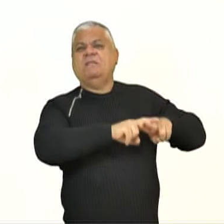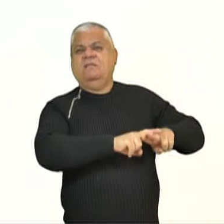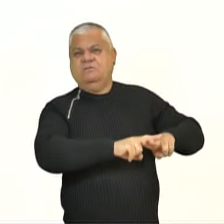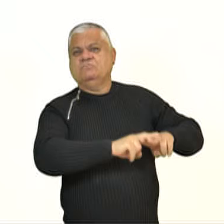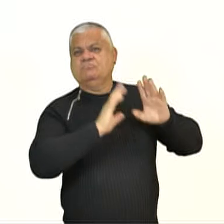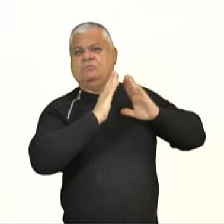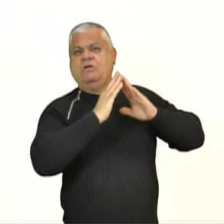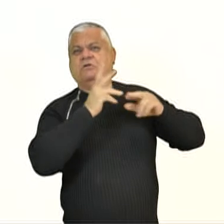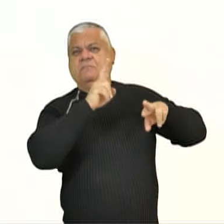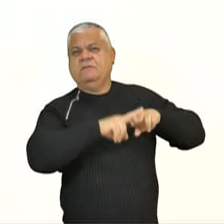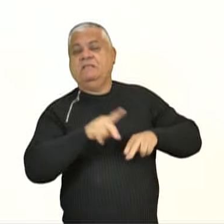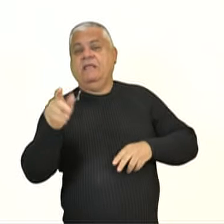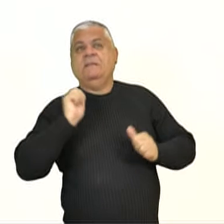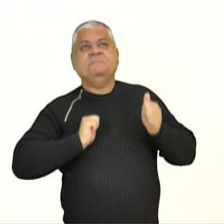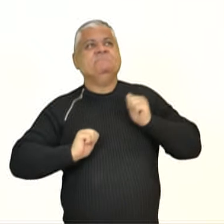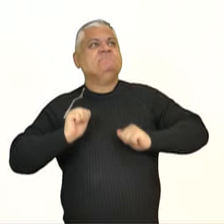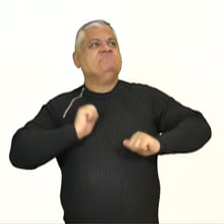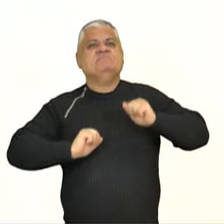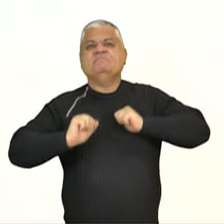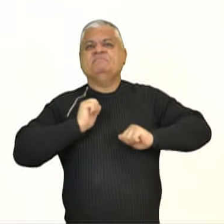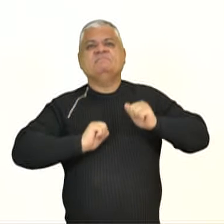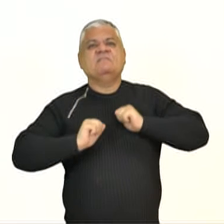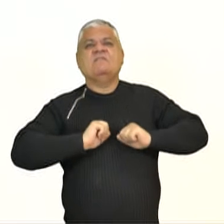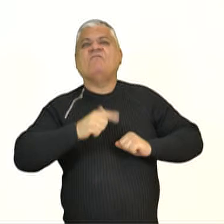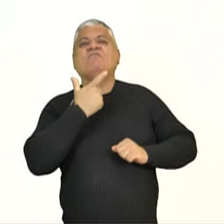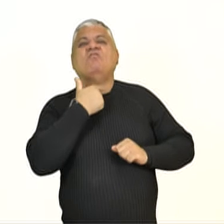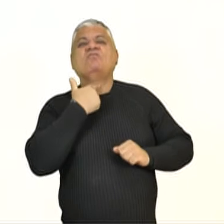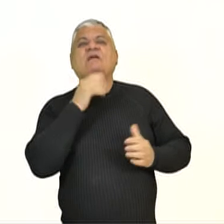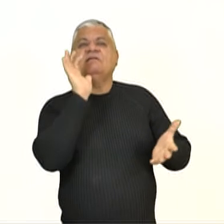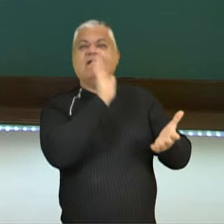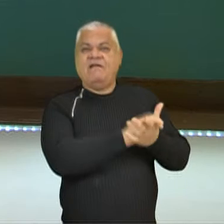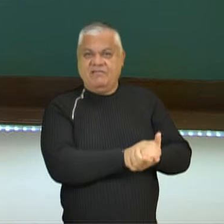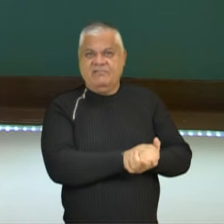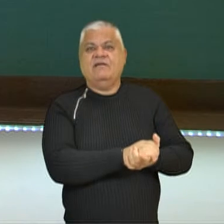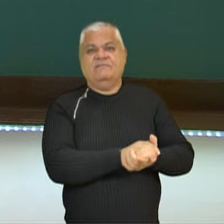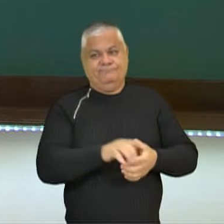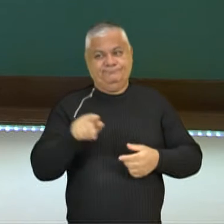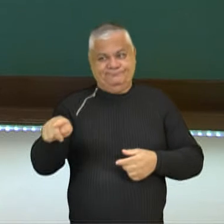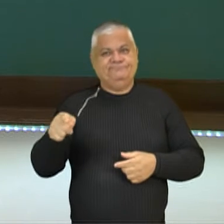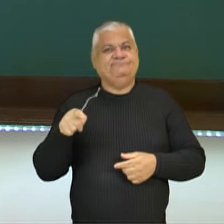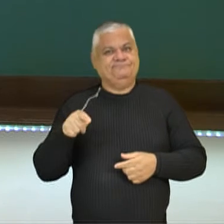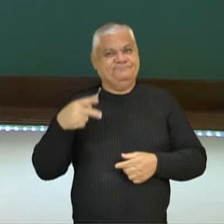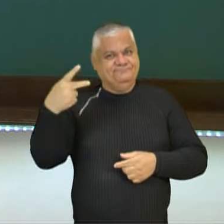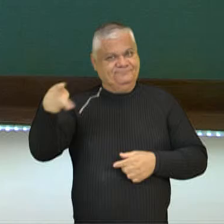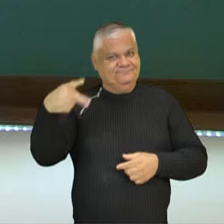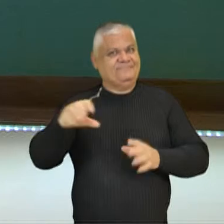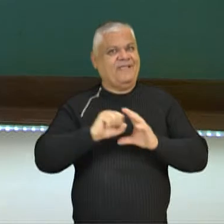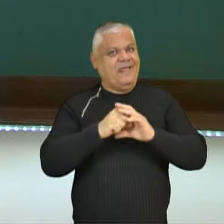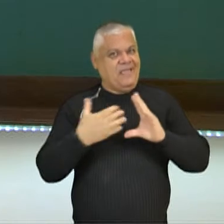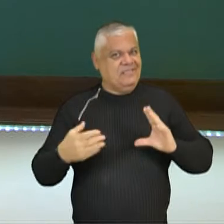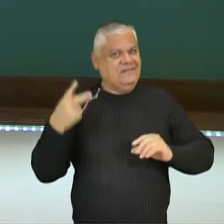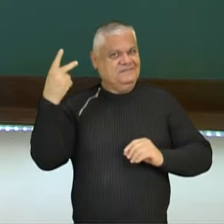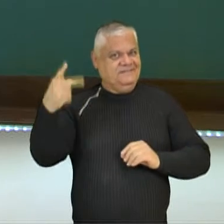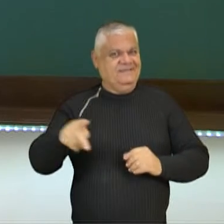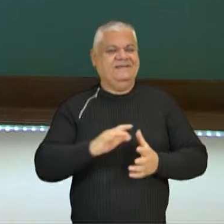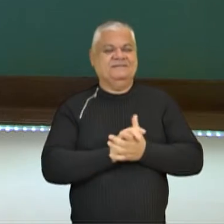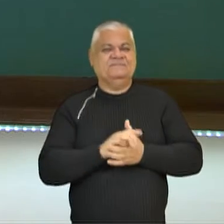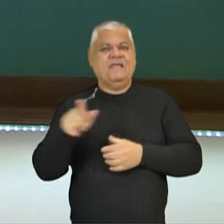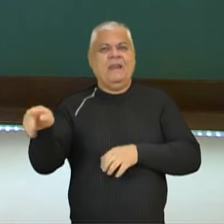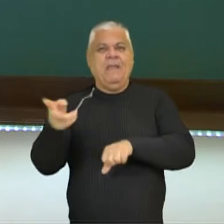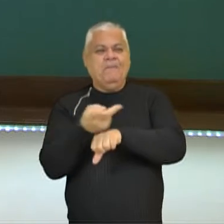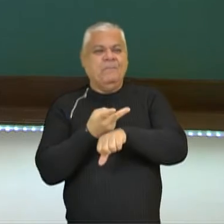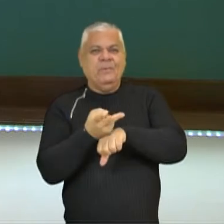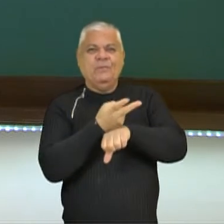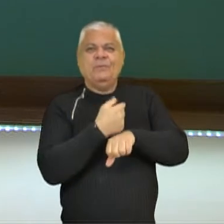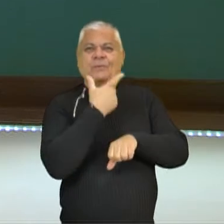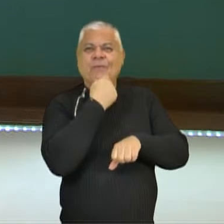disso, tem uma ansiedade, um idealismo em relação à vida de casada. Lembra que eu te falei, que eu contei, que ela estava à busca, à procura